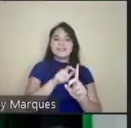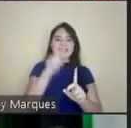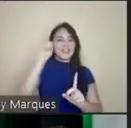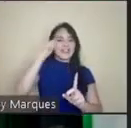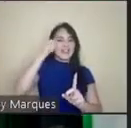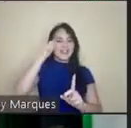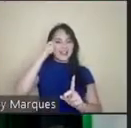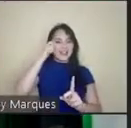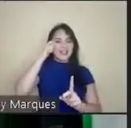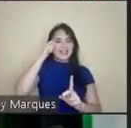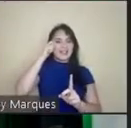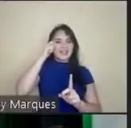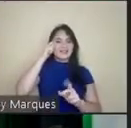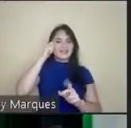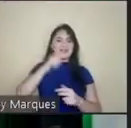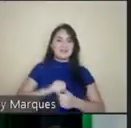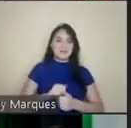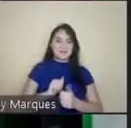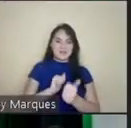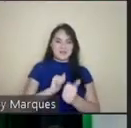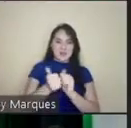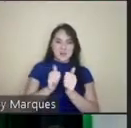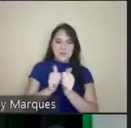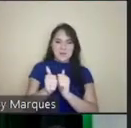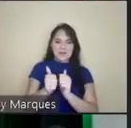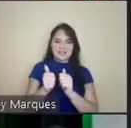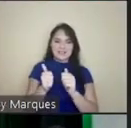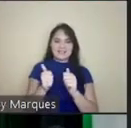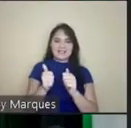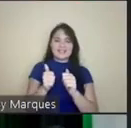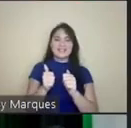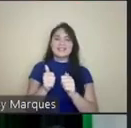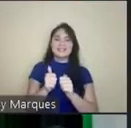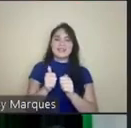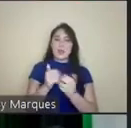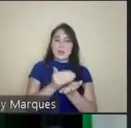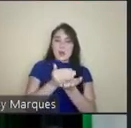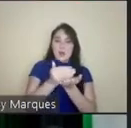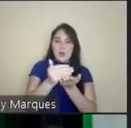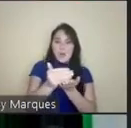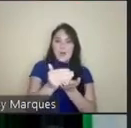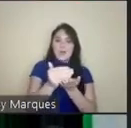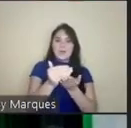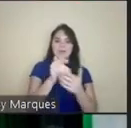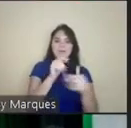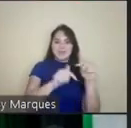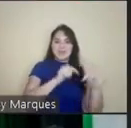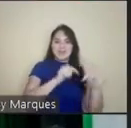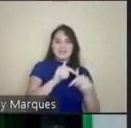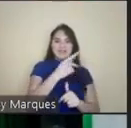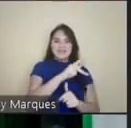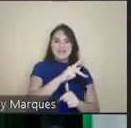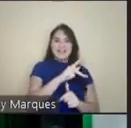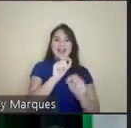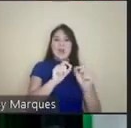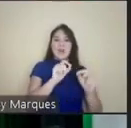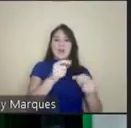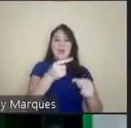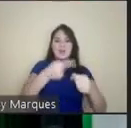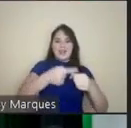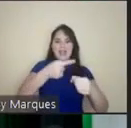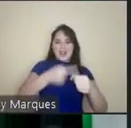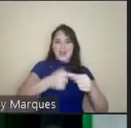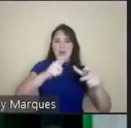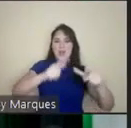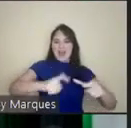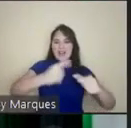do esporte. E a graça é que o começo da carreira dele é no amador, então é no interior, aquela questão do interior,